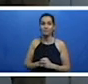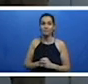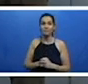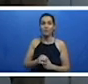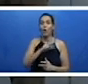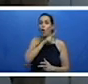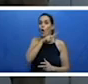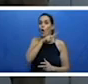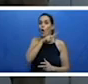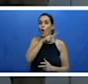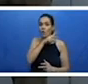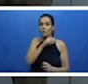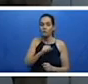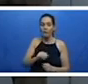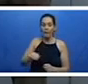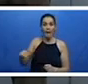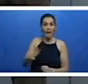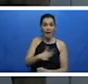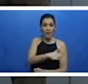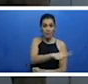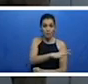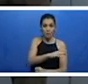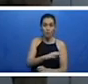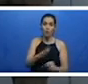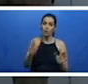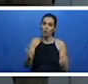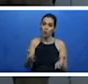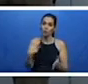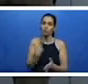é réptil, e essa aula eu farei sobre anfíbios.